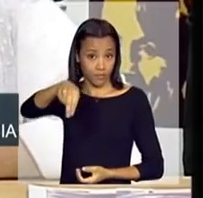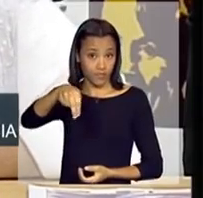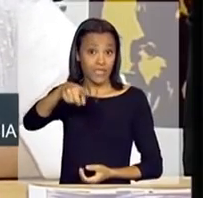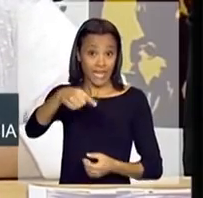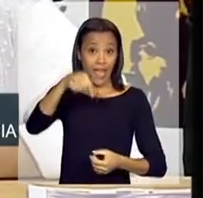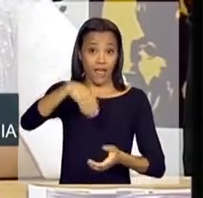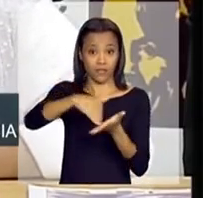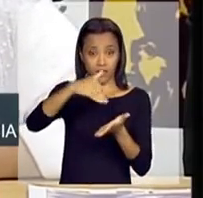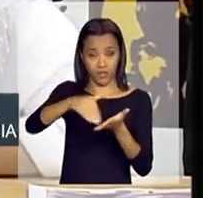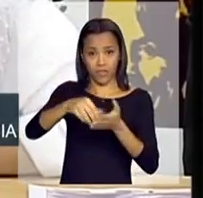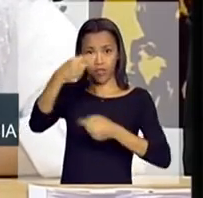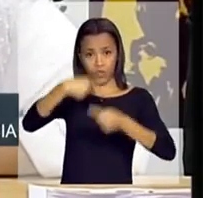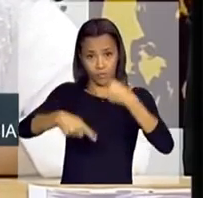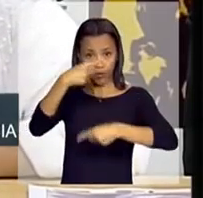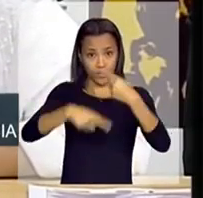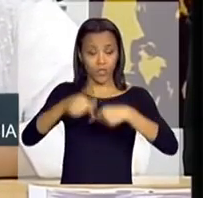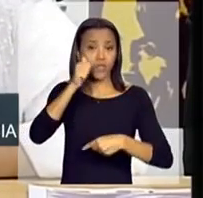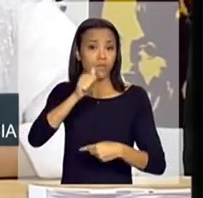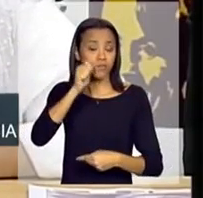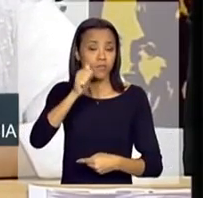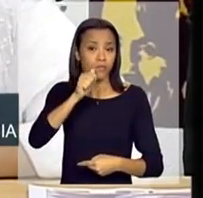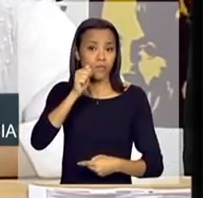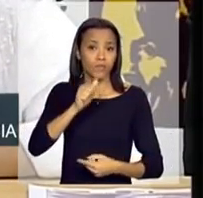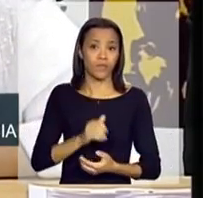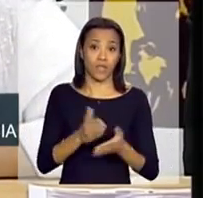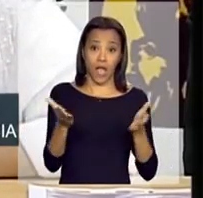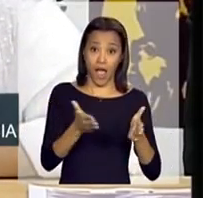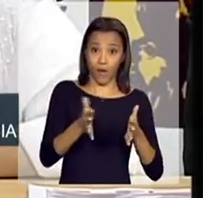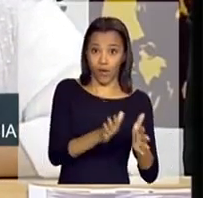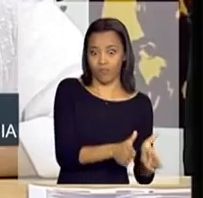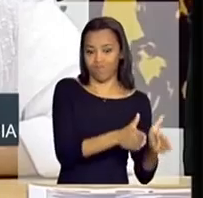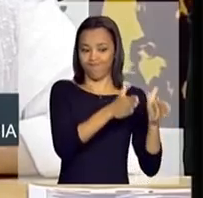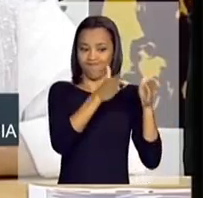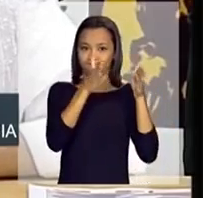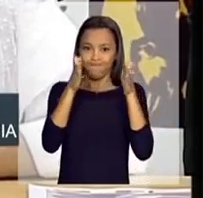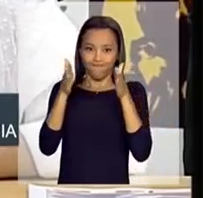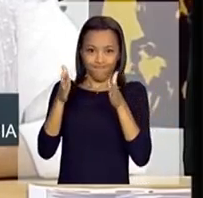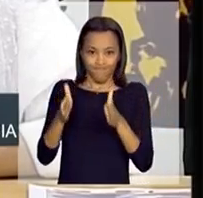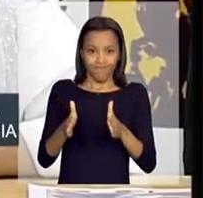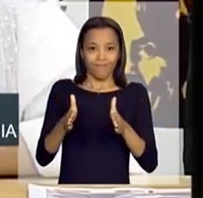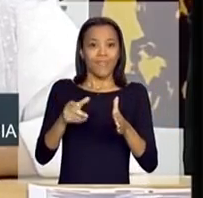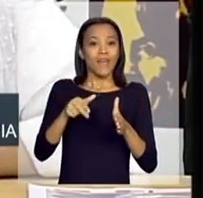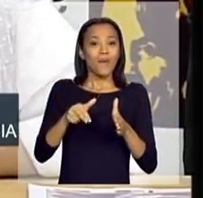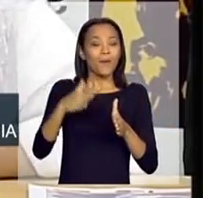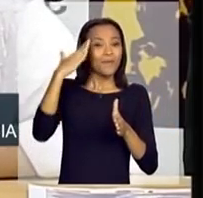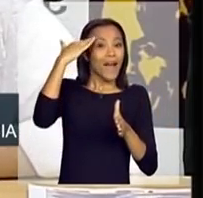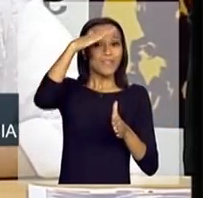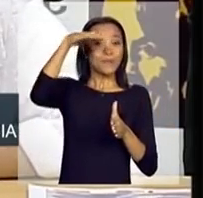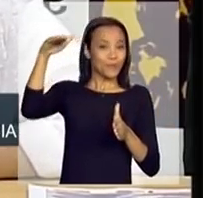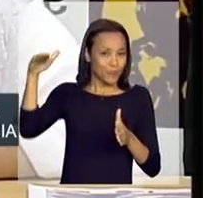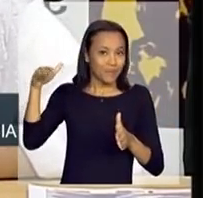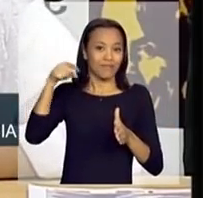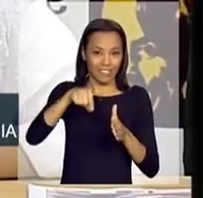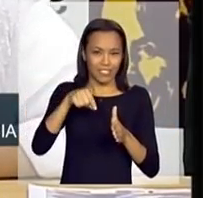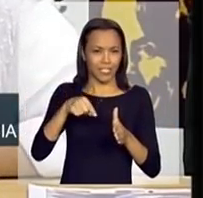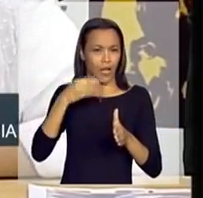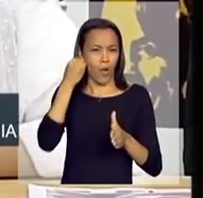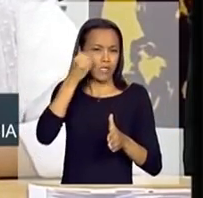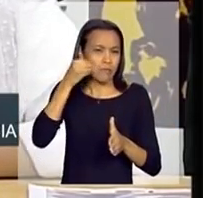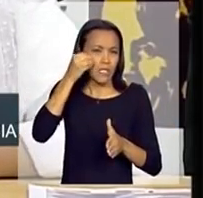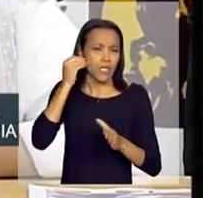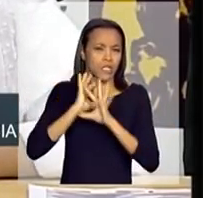sai da primeira infância e entra na vida adulta, na primeira fase da vida adulta,